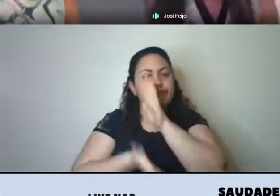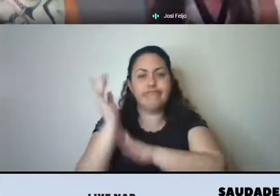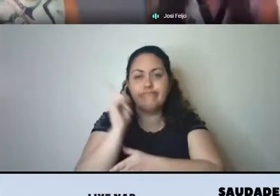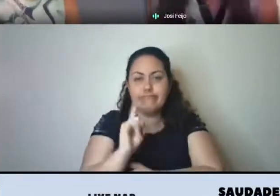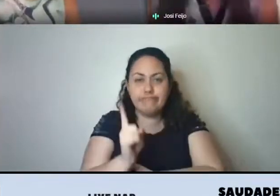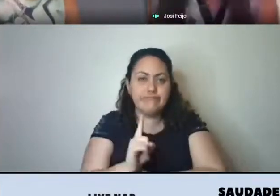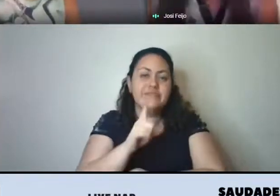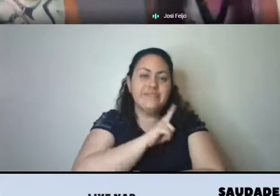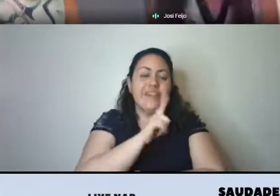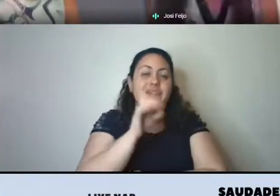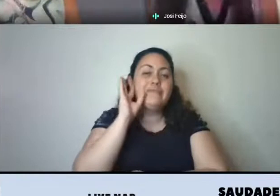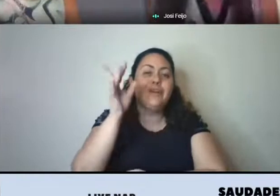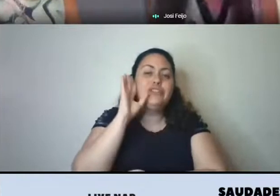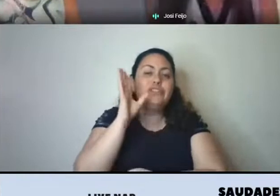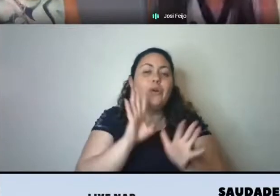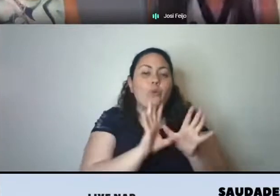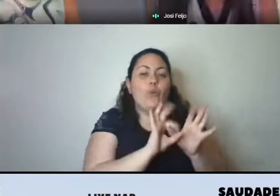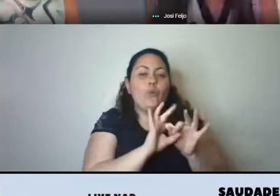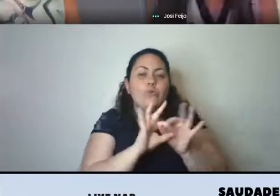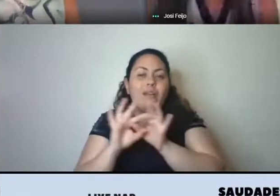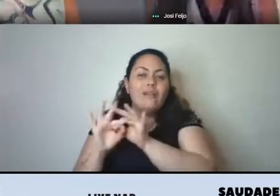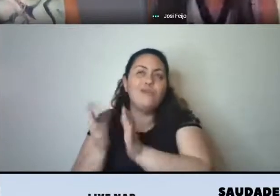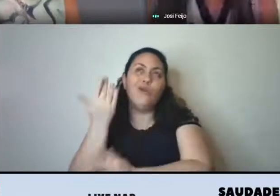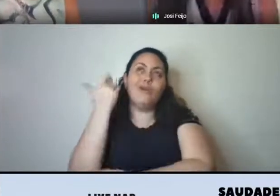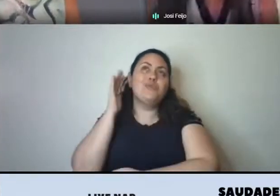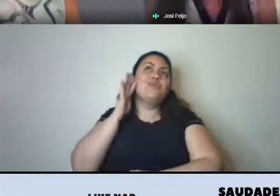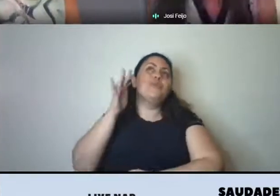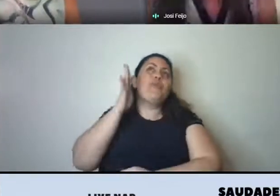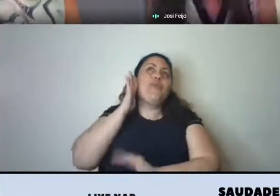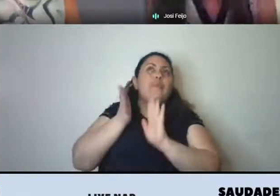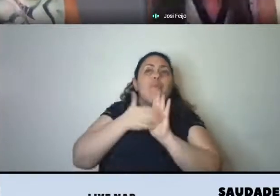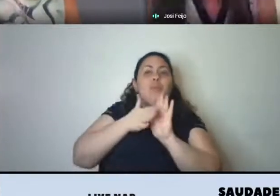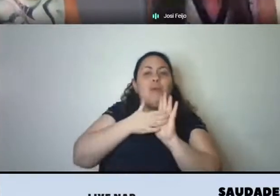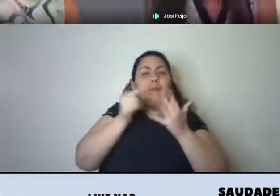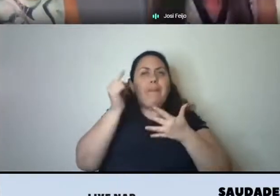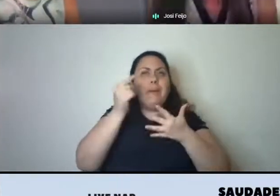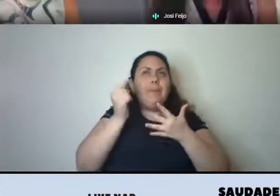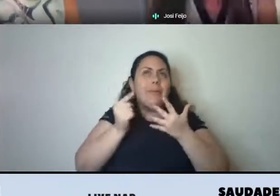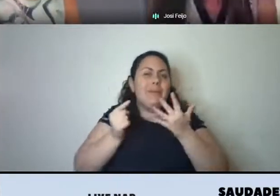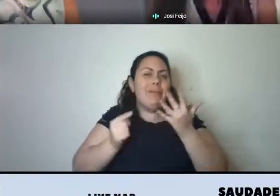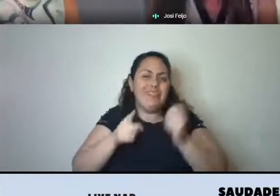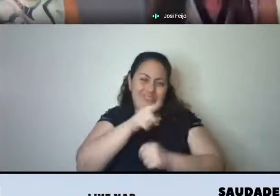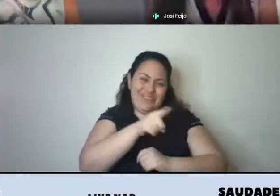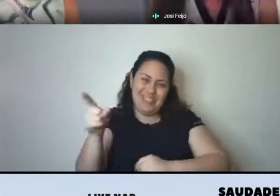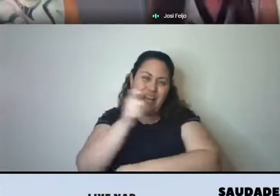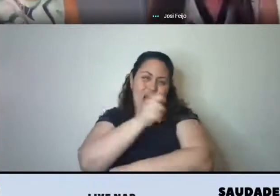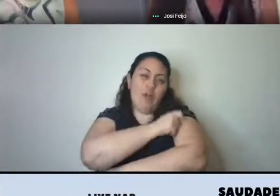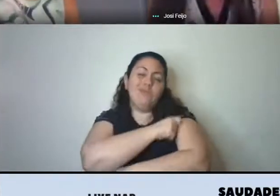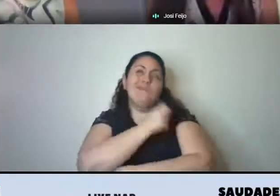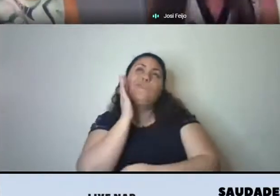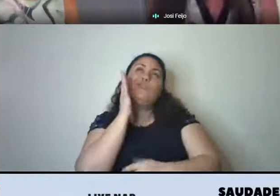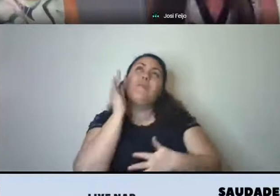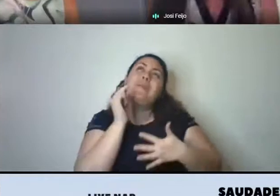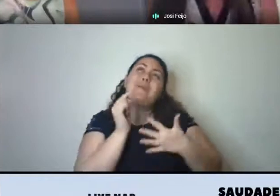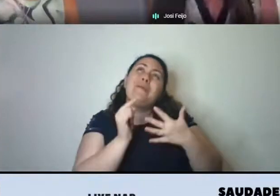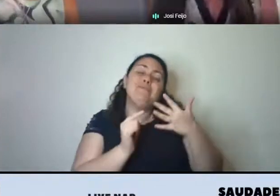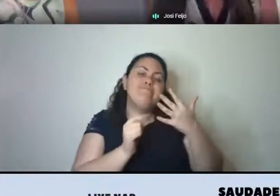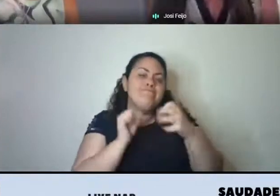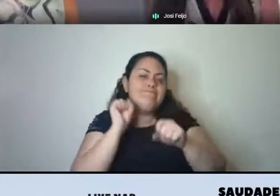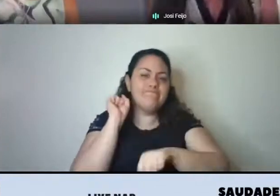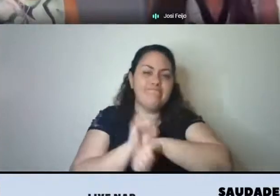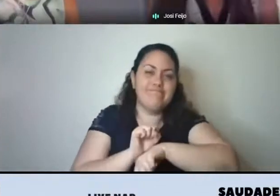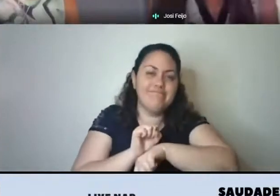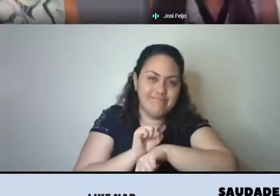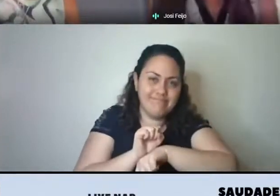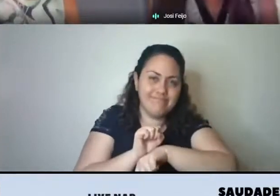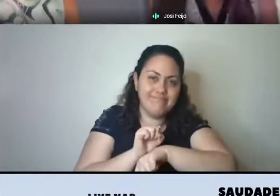vários contextos que poderiam vocês, né, aí enquanto alunos estarem vivendo, e poder abrir